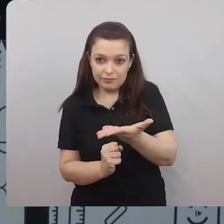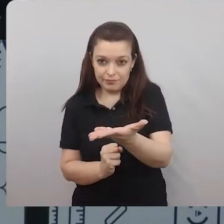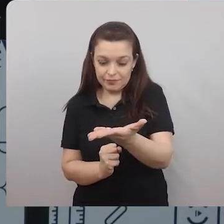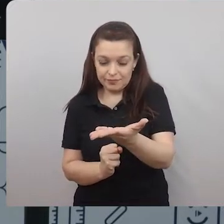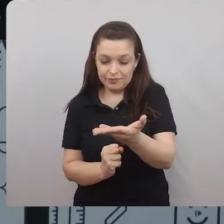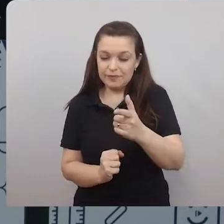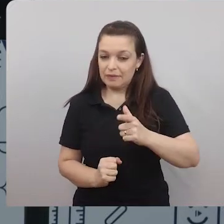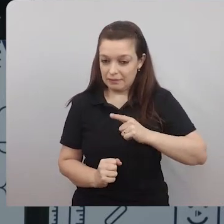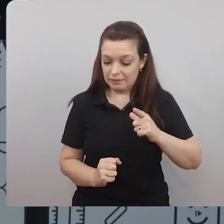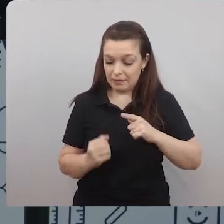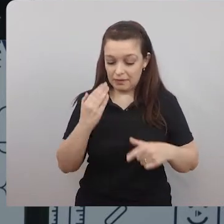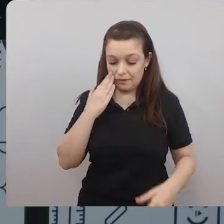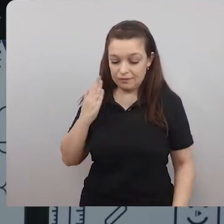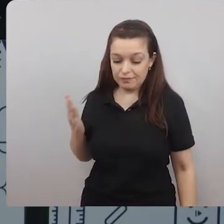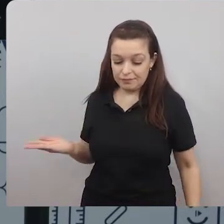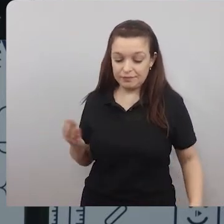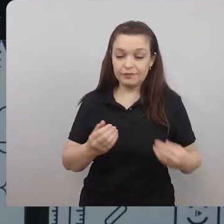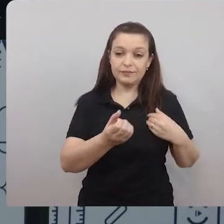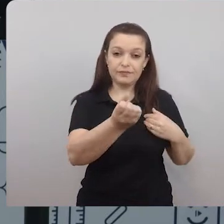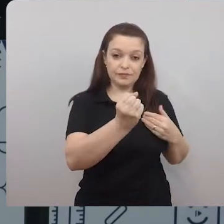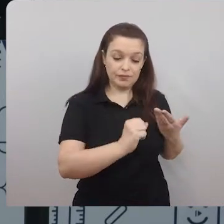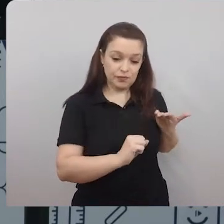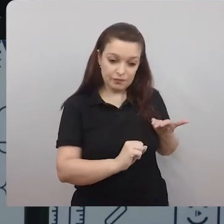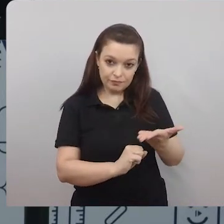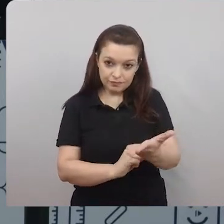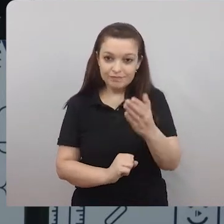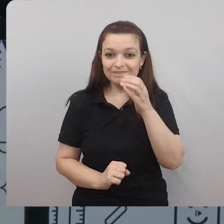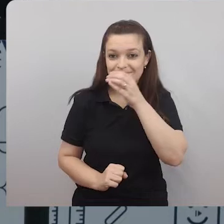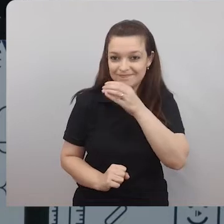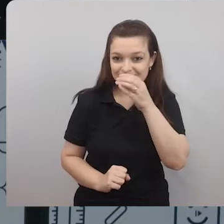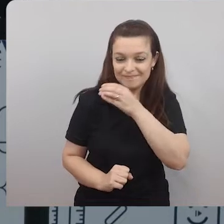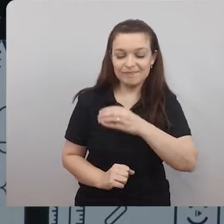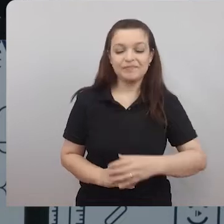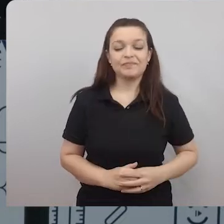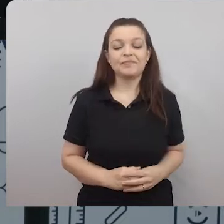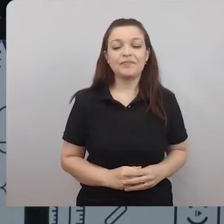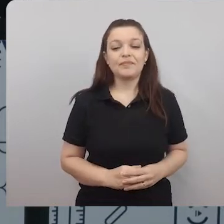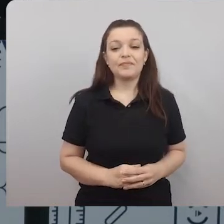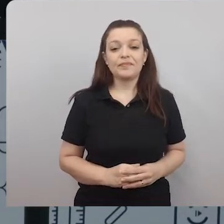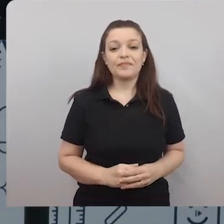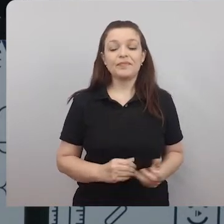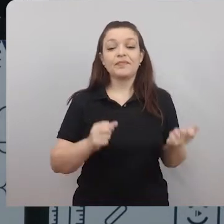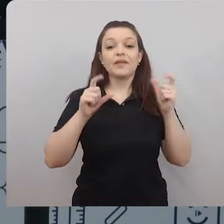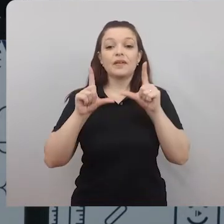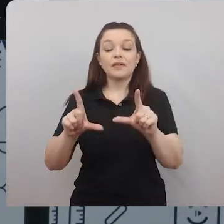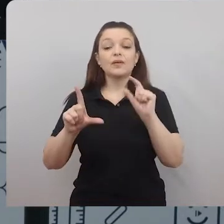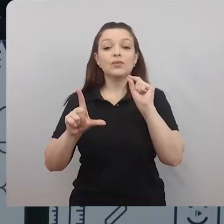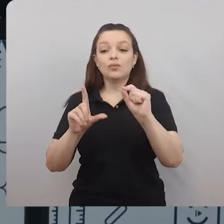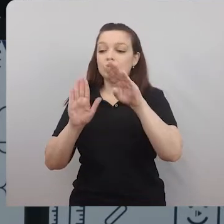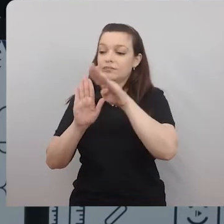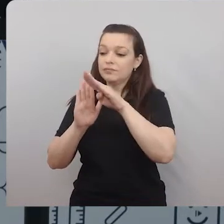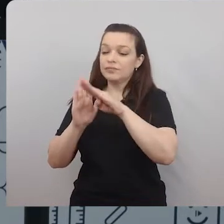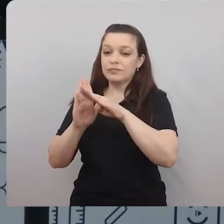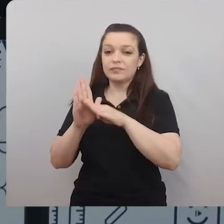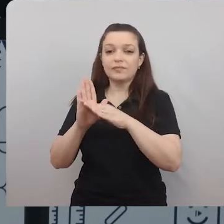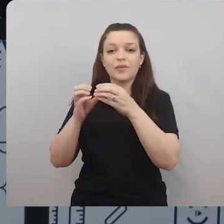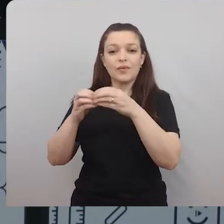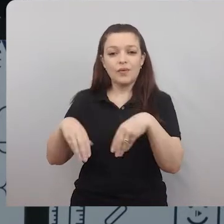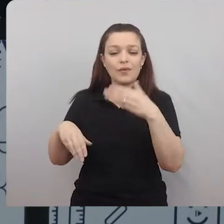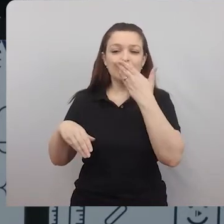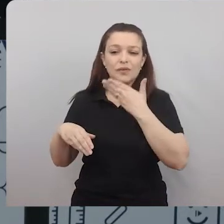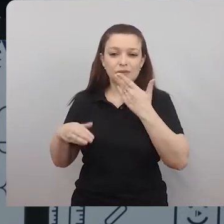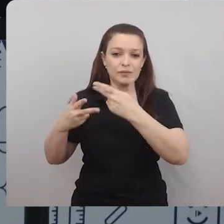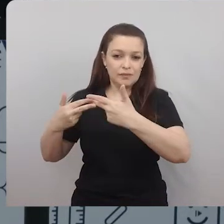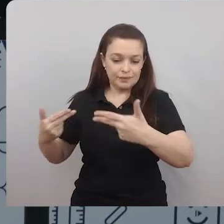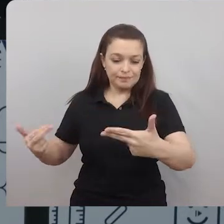forno, alguém colocando então no forno. E a última dos ingredientes